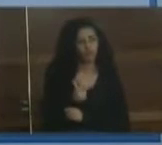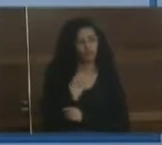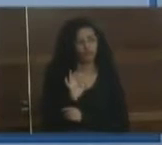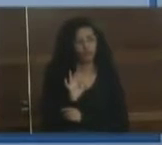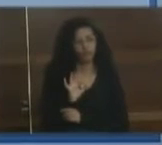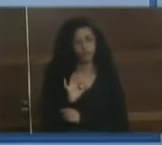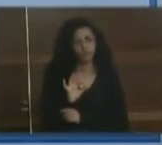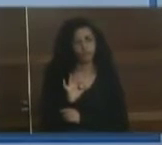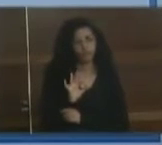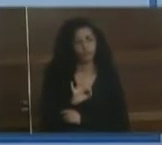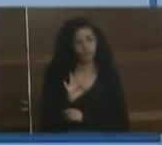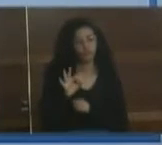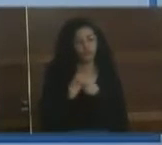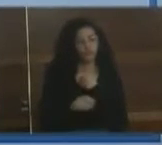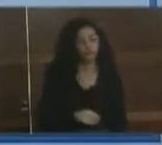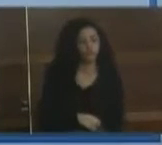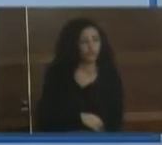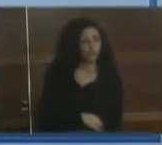dois por cento